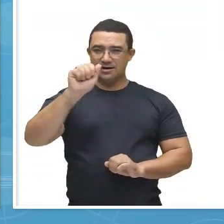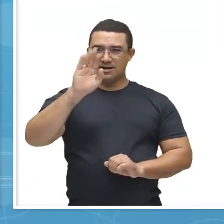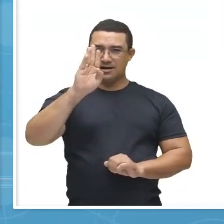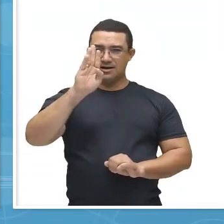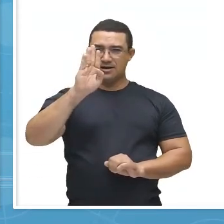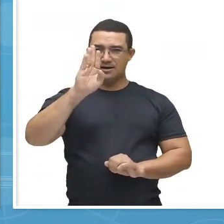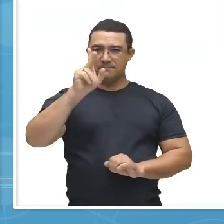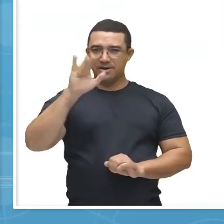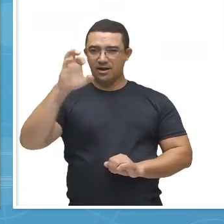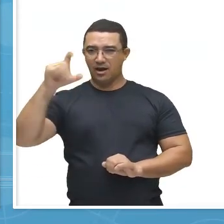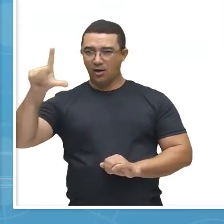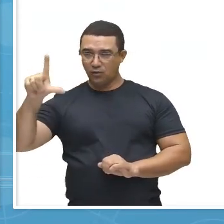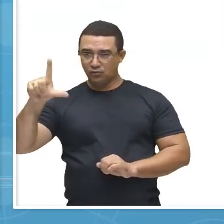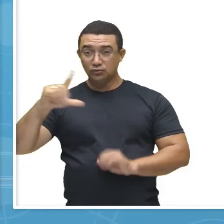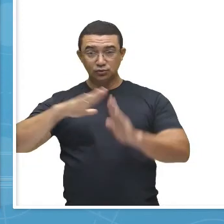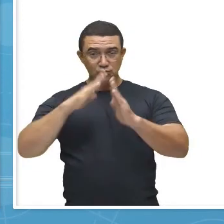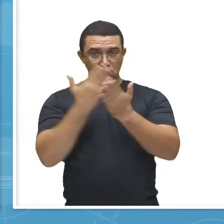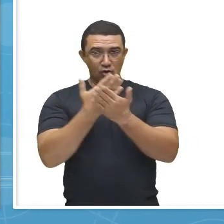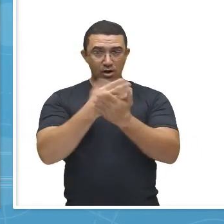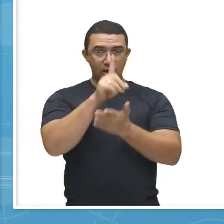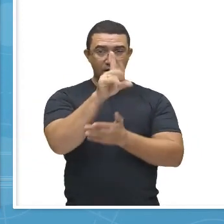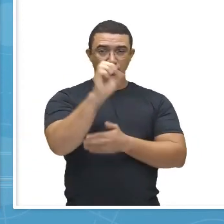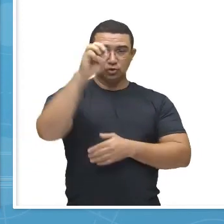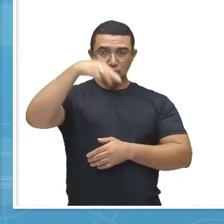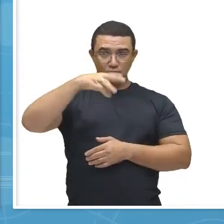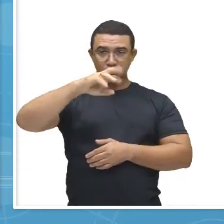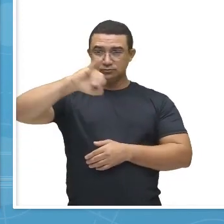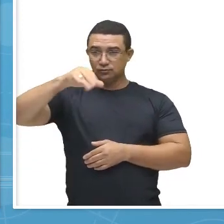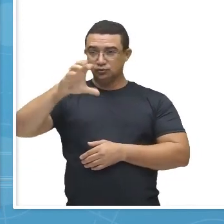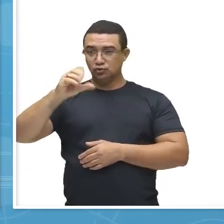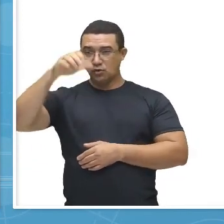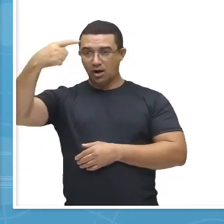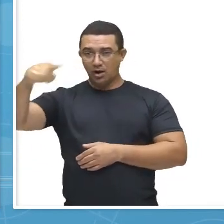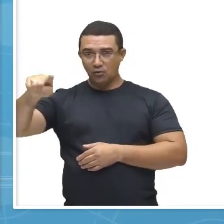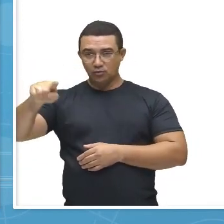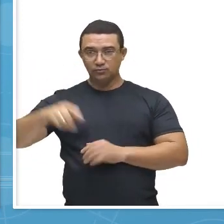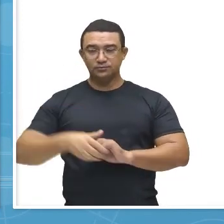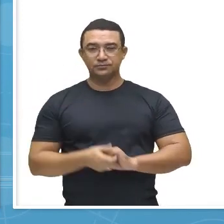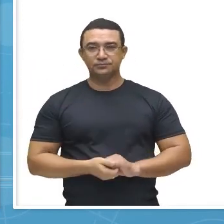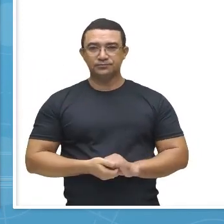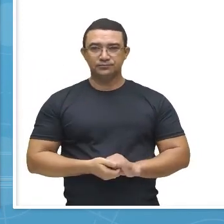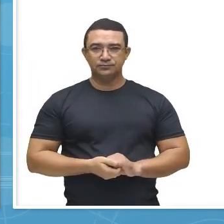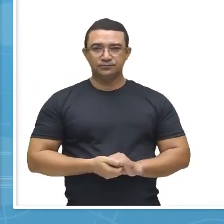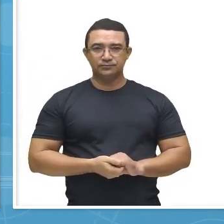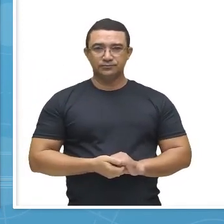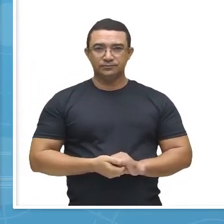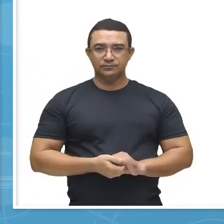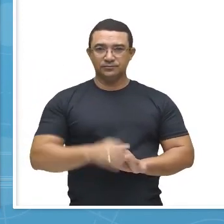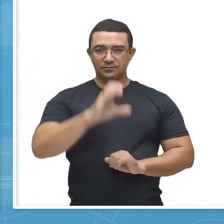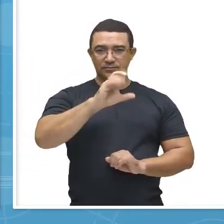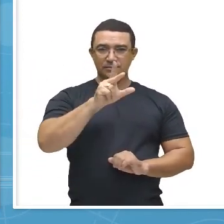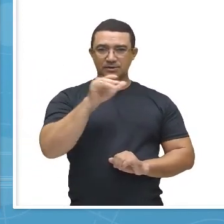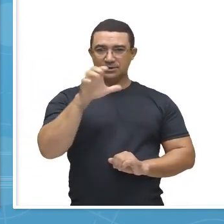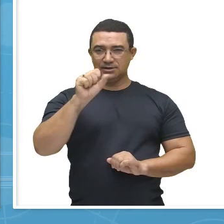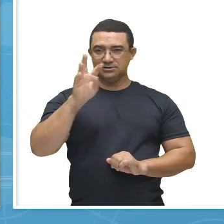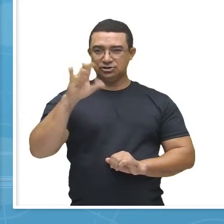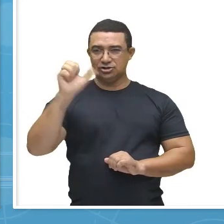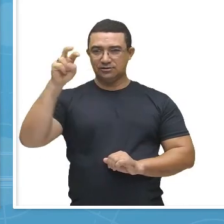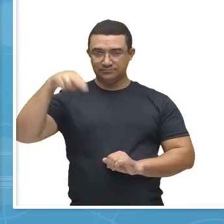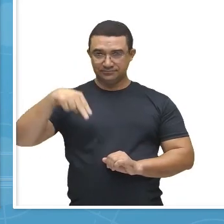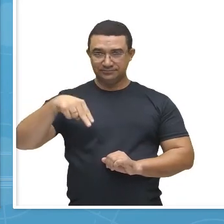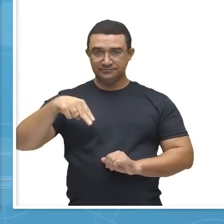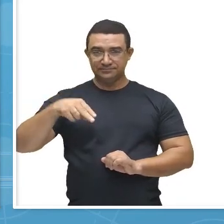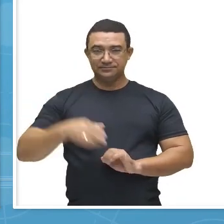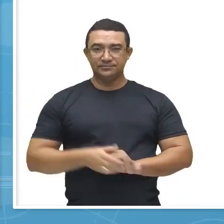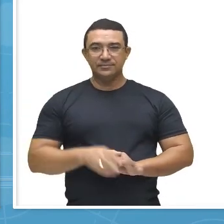Escola Dom João de Souza, né? O Cristiane, da Escola Estadual Dom Jackson Damasceno,